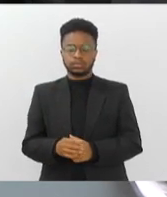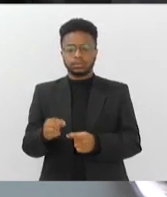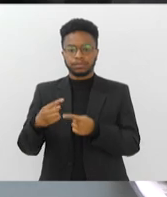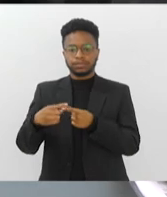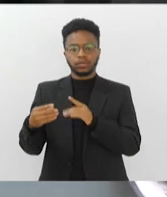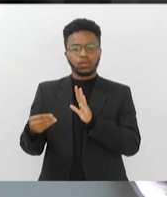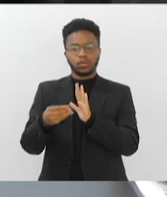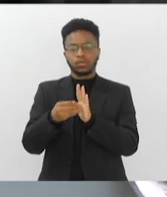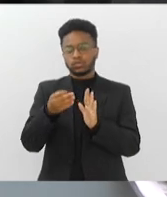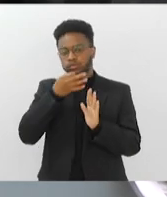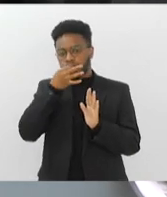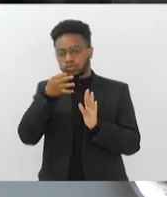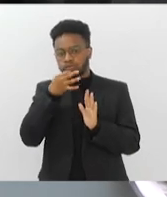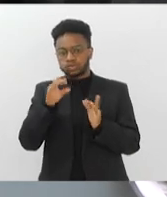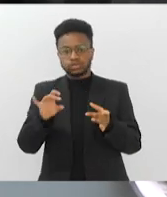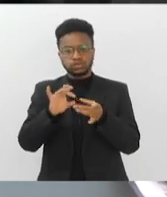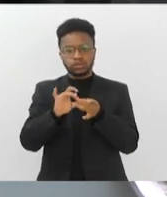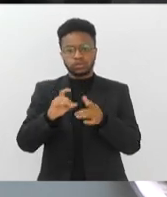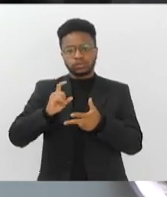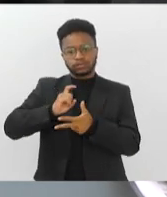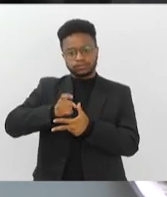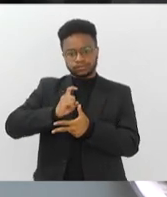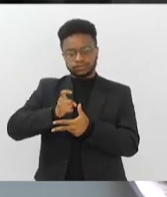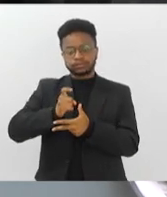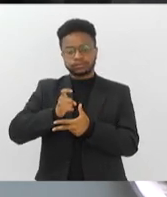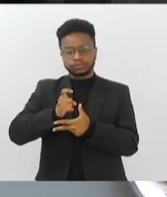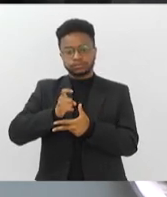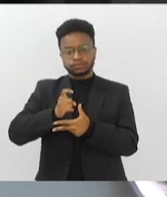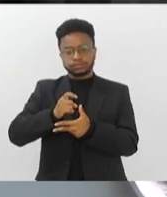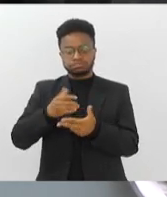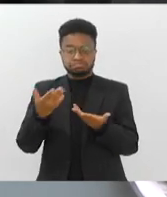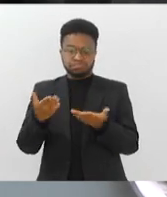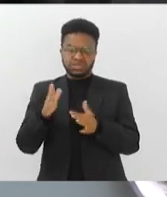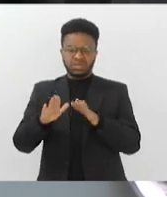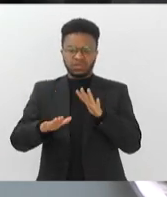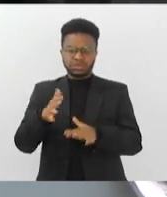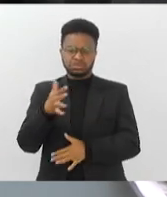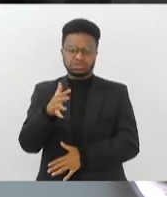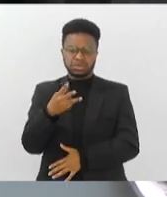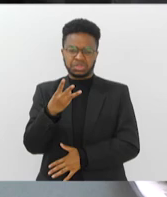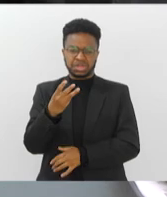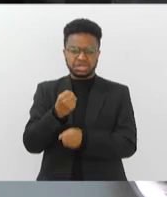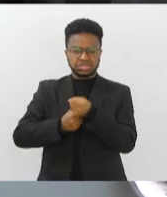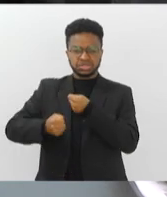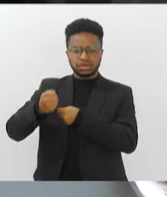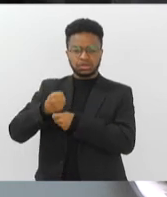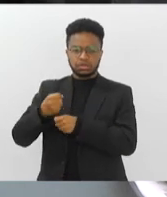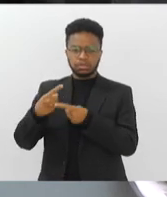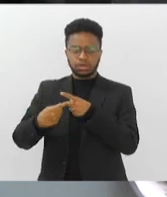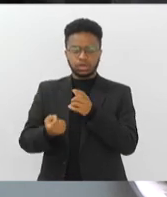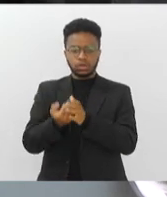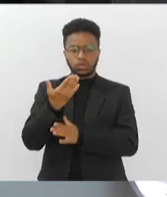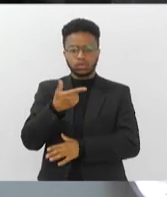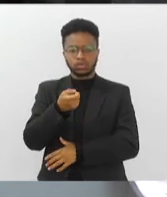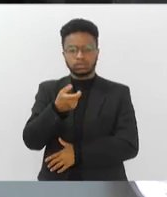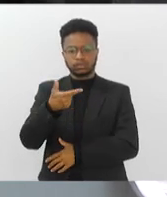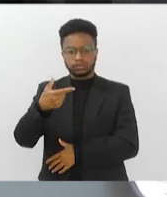sugestões que veio do próprio executivo, talvez há uns 3 anos atrás, porque o projeto é de 23.